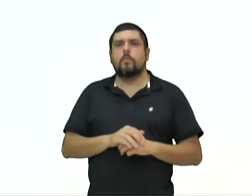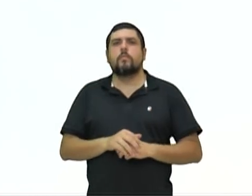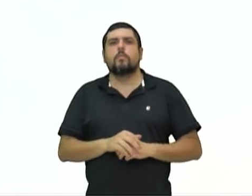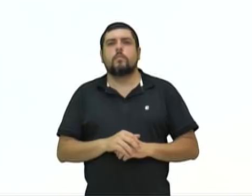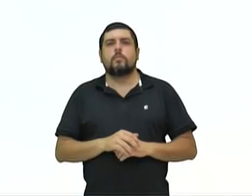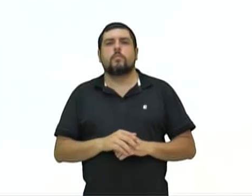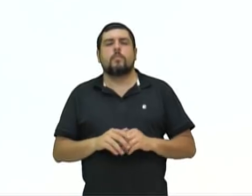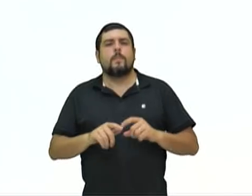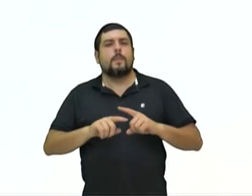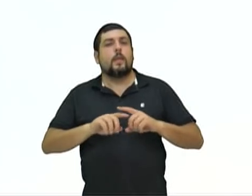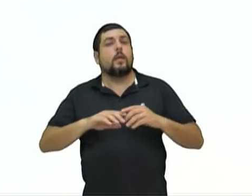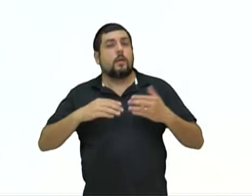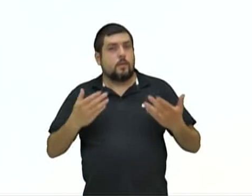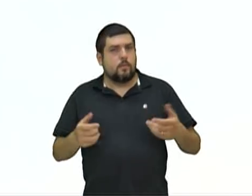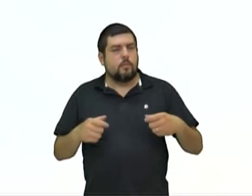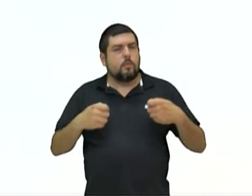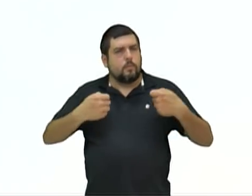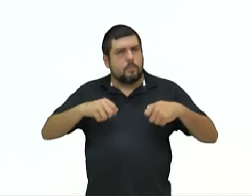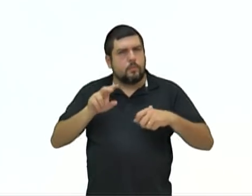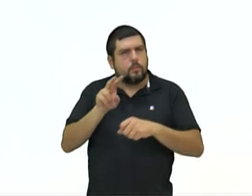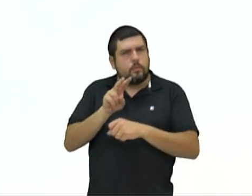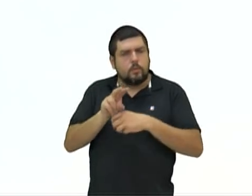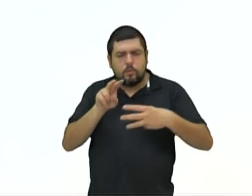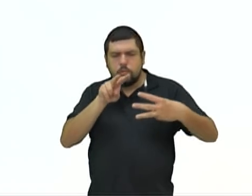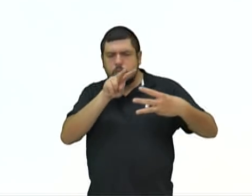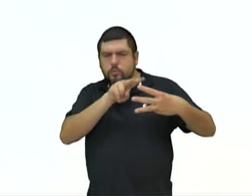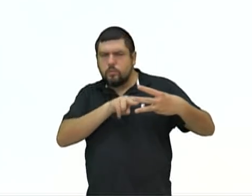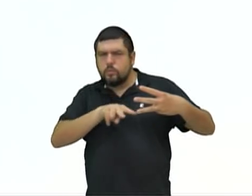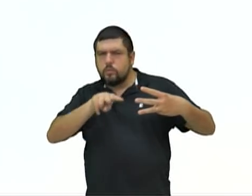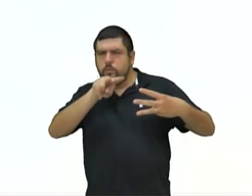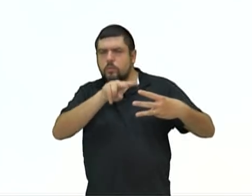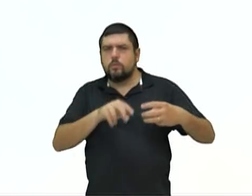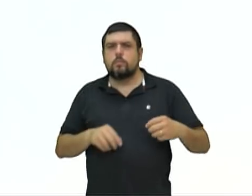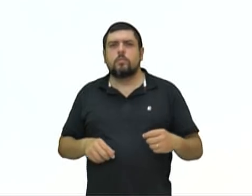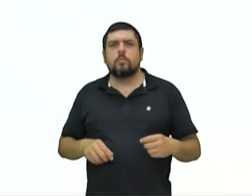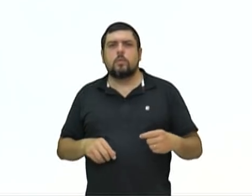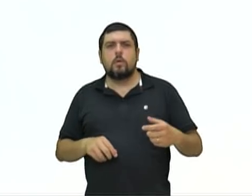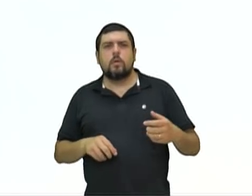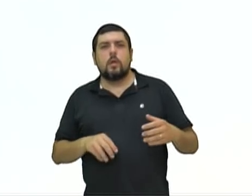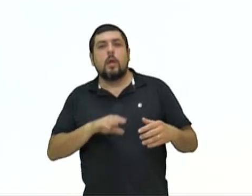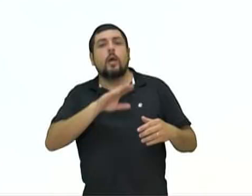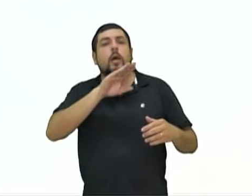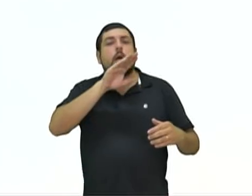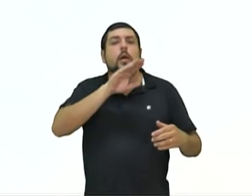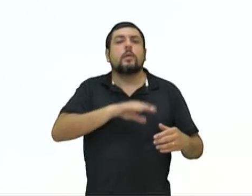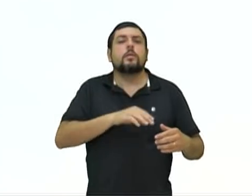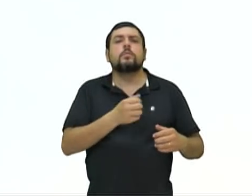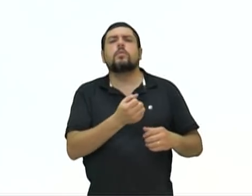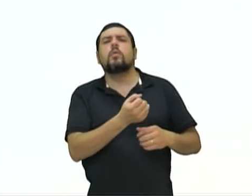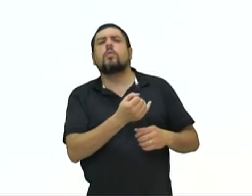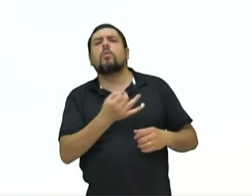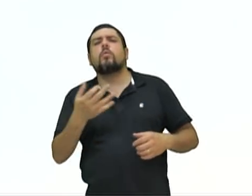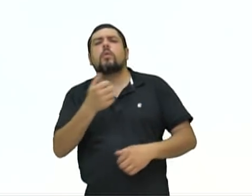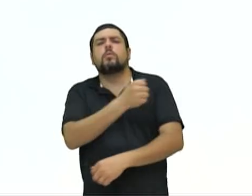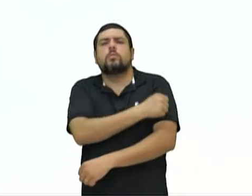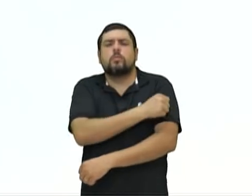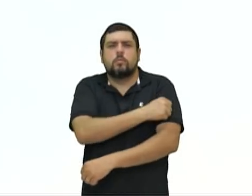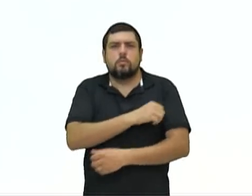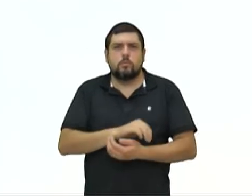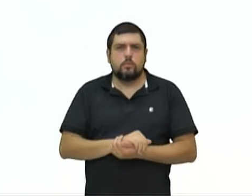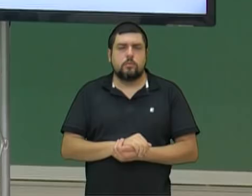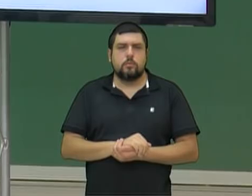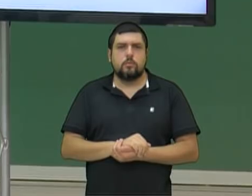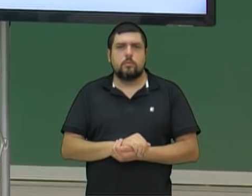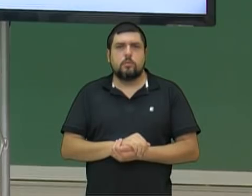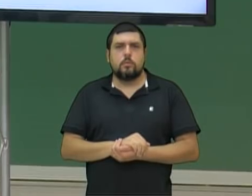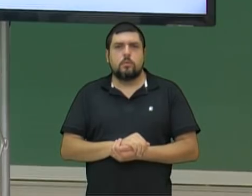tem que interpretar esse gráfico, tá bom? Determine quantos alunos frequentam o período da tarde. Percebam que não tem a quantidade de alunos que